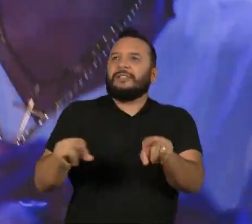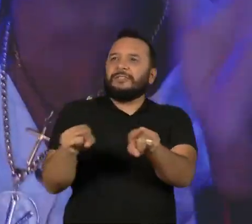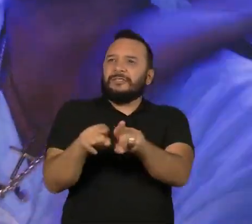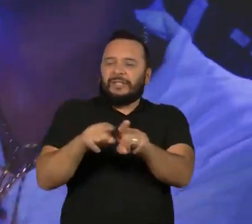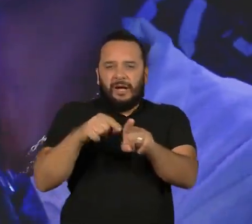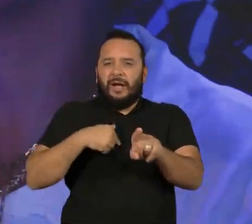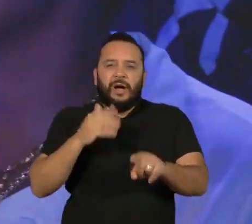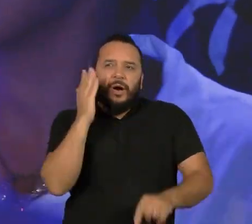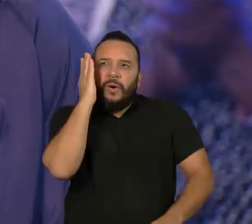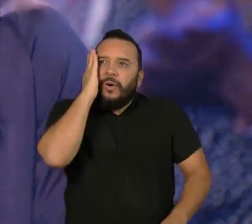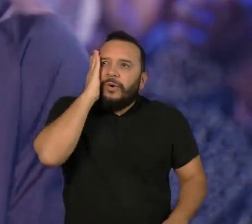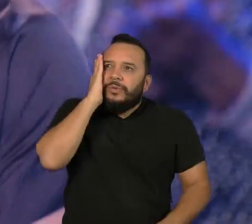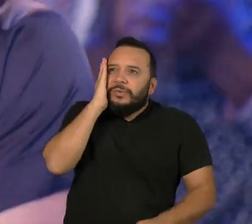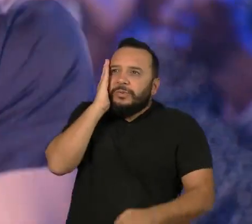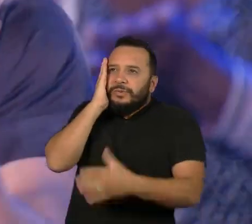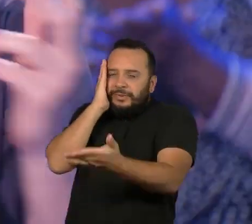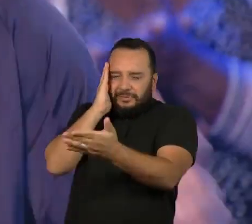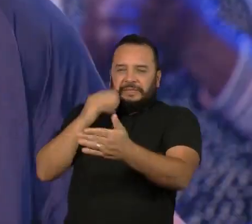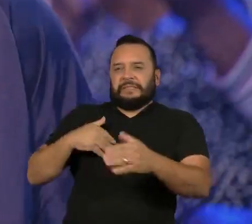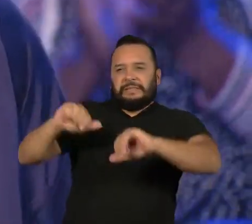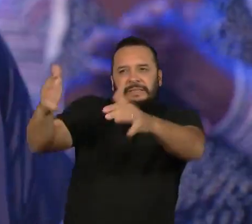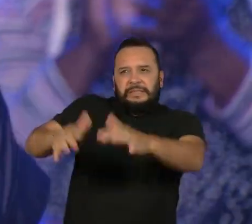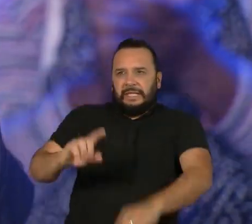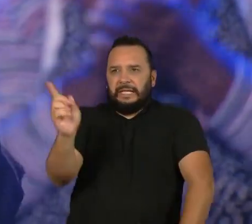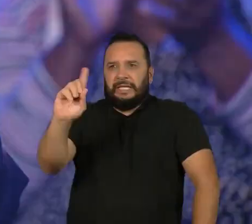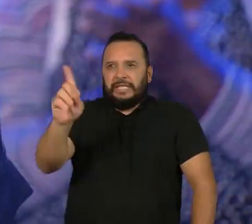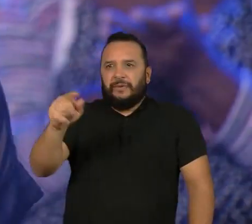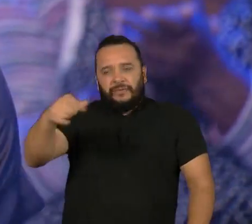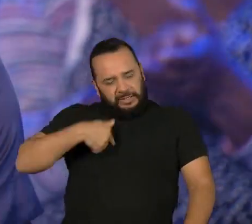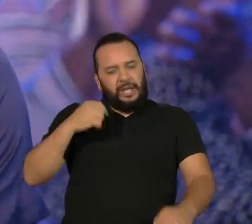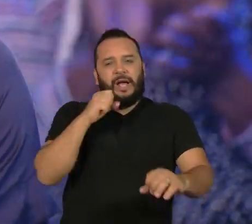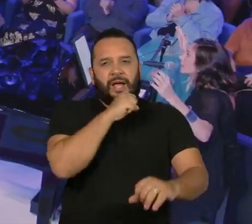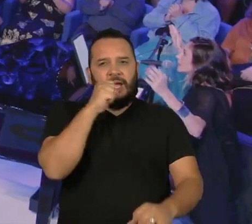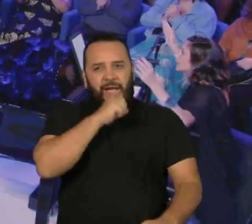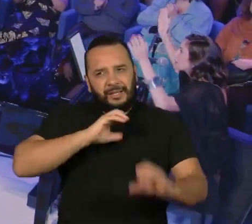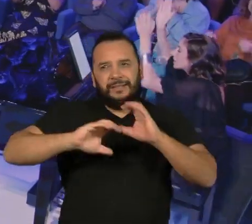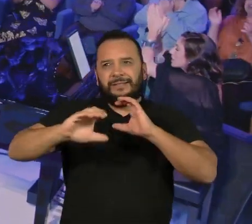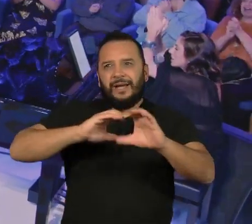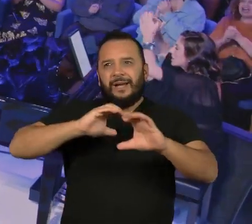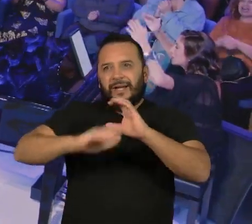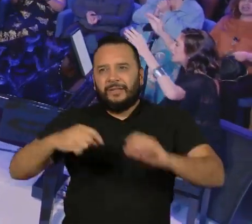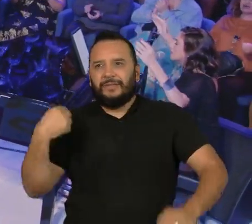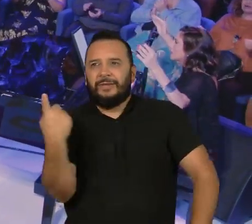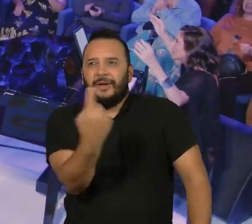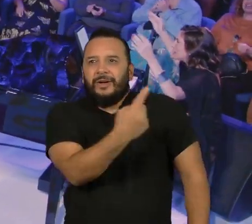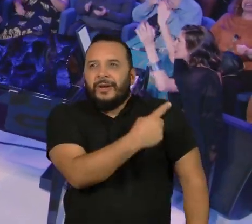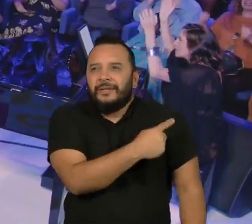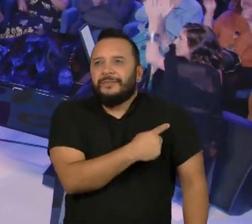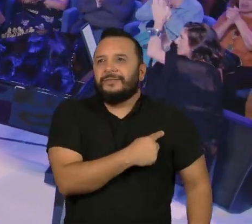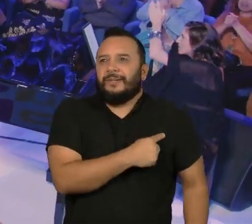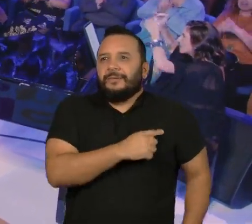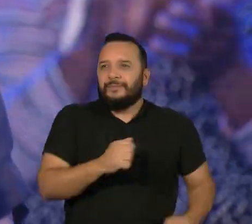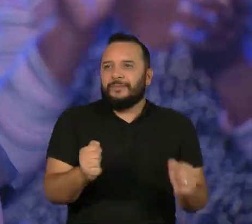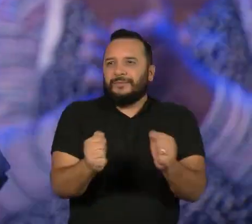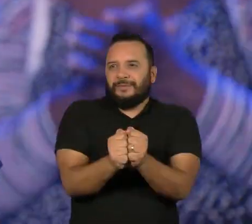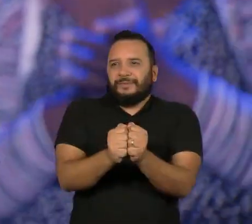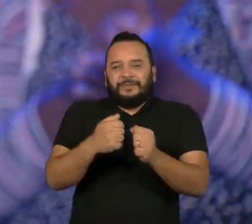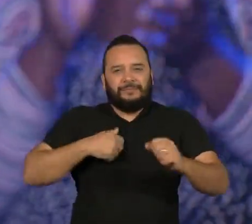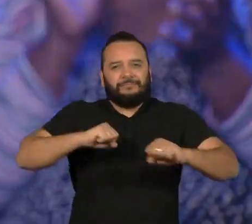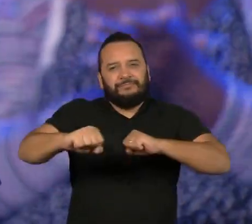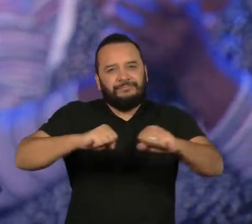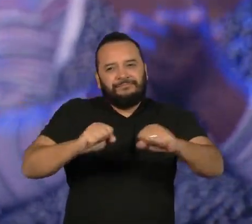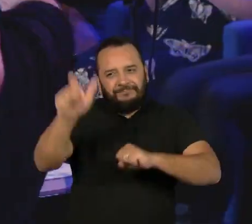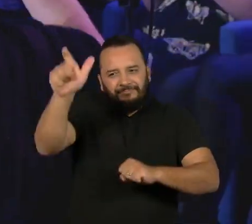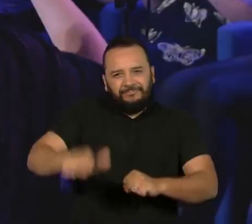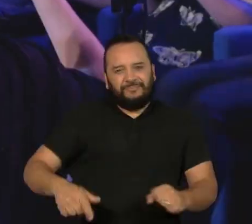big disgrace, kicking your can all over the place. Sing it, we will rock